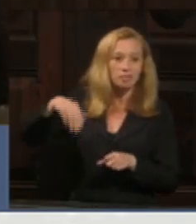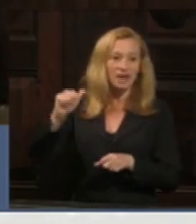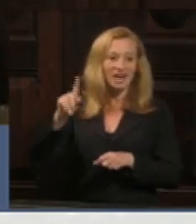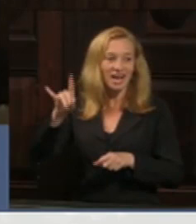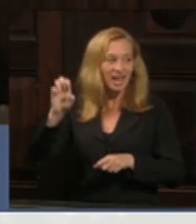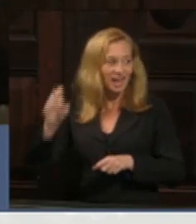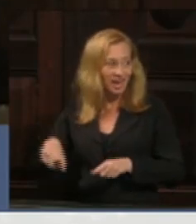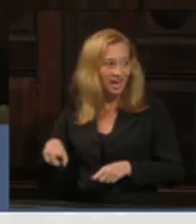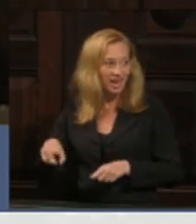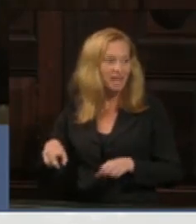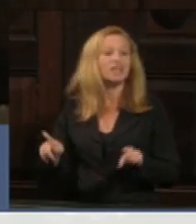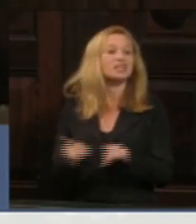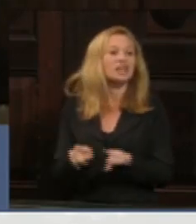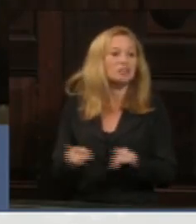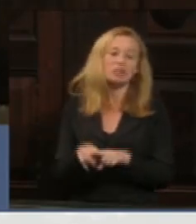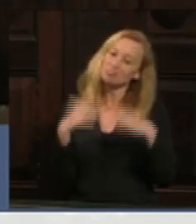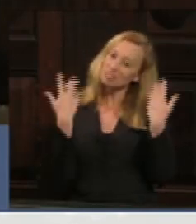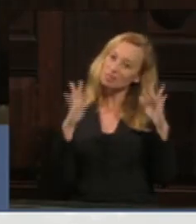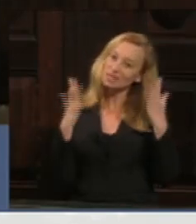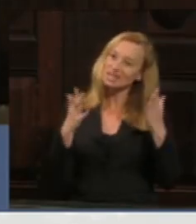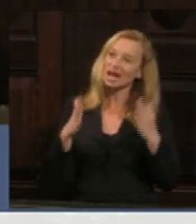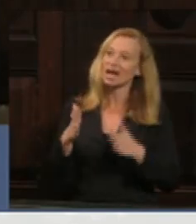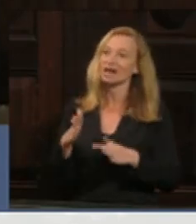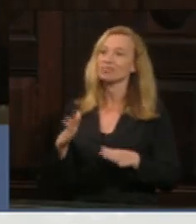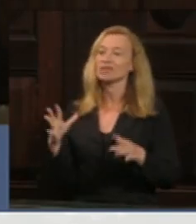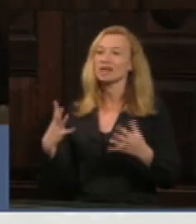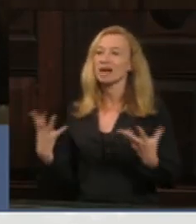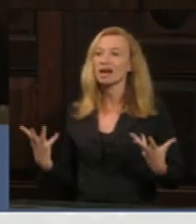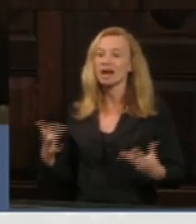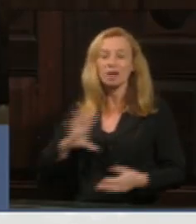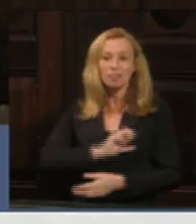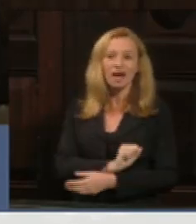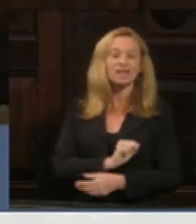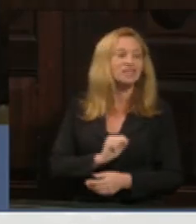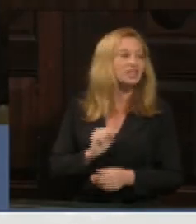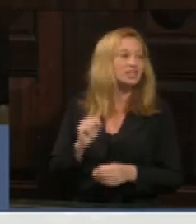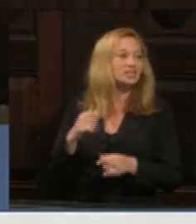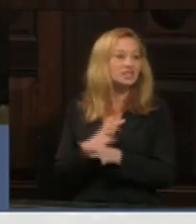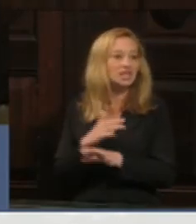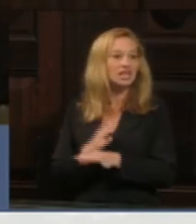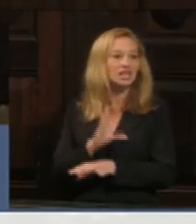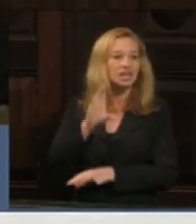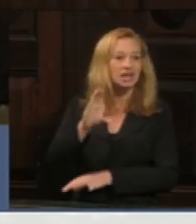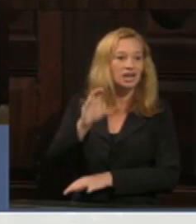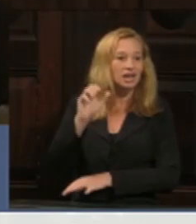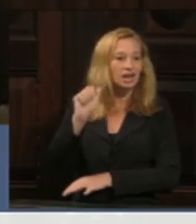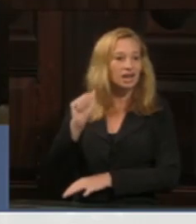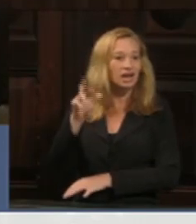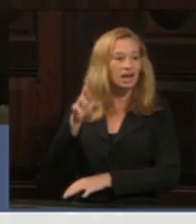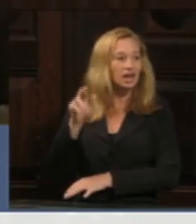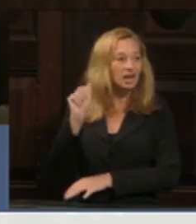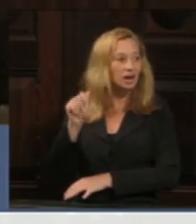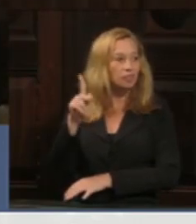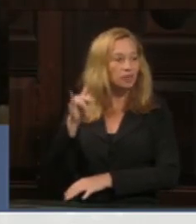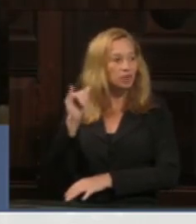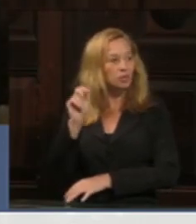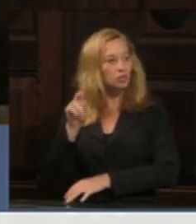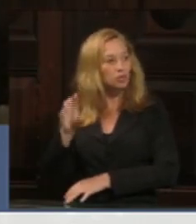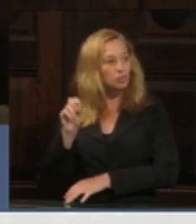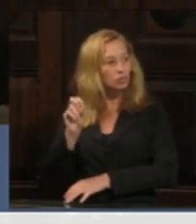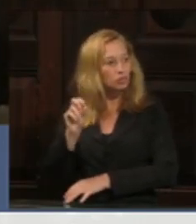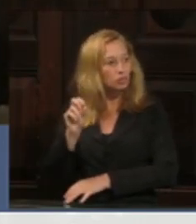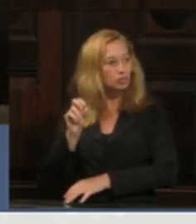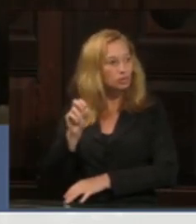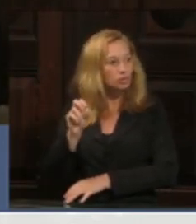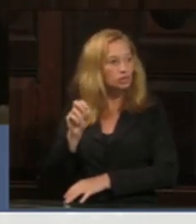Parabenizar minha querida cidade de Carapebus, Carapebus que hoje faz 24 anos de